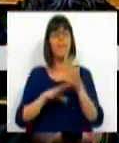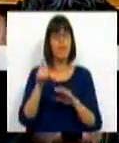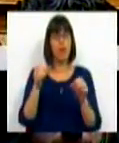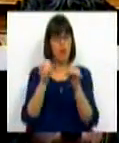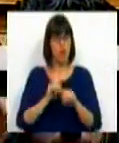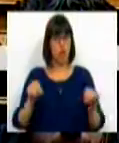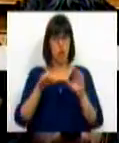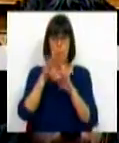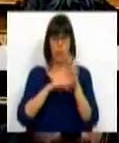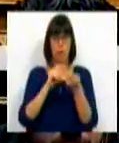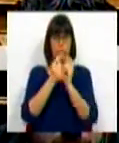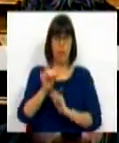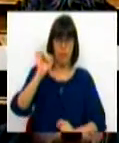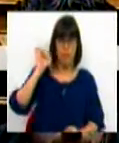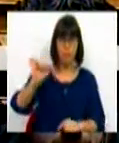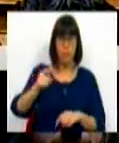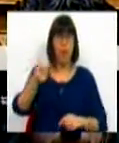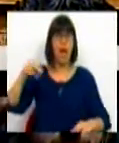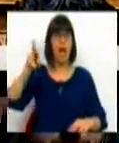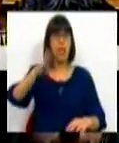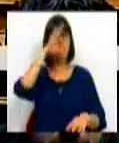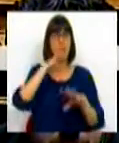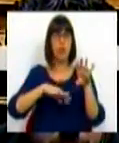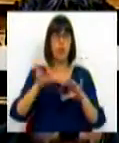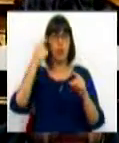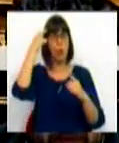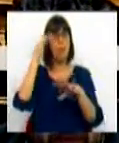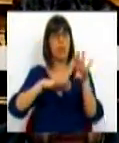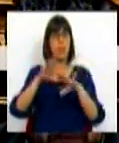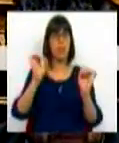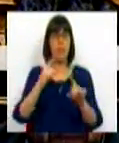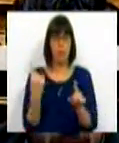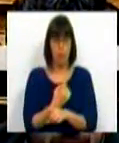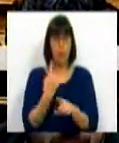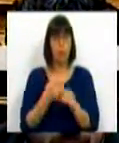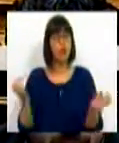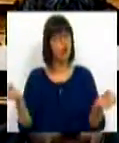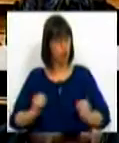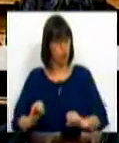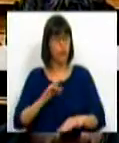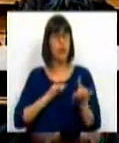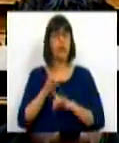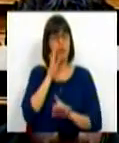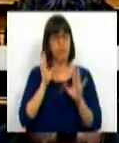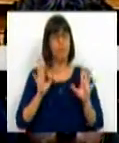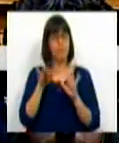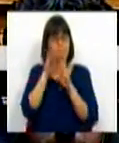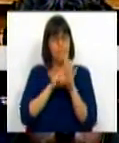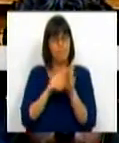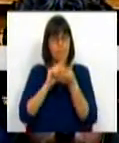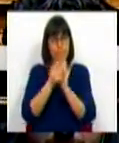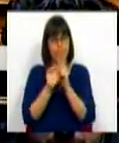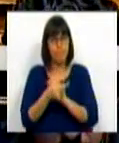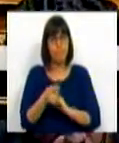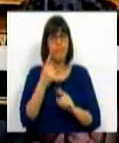que nenhum programa de reformas do vosso governo anterior fez nem pensou fazer. Porque se houve coisa que não teve, senhores deputados, foi um programa de